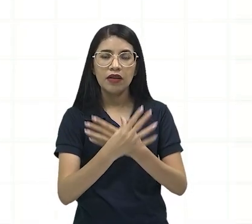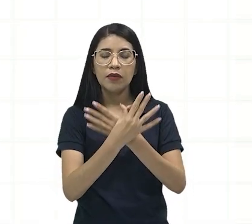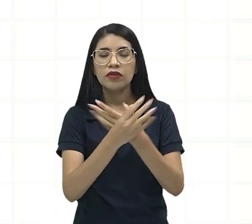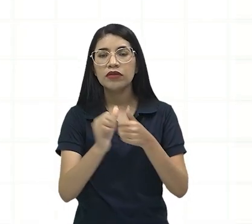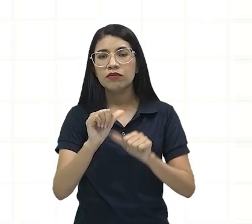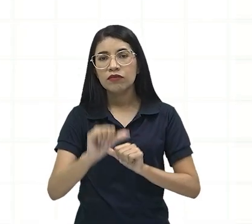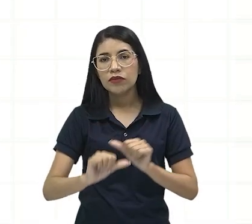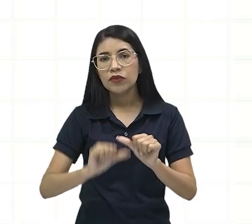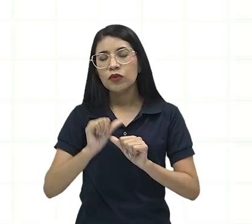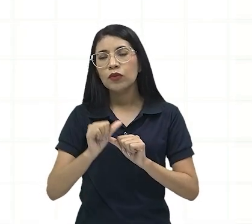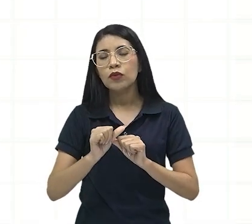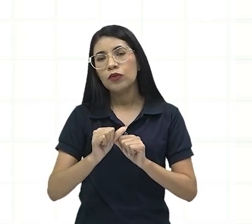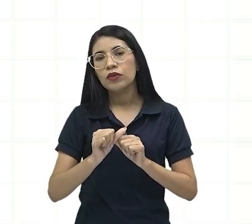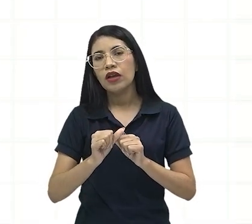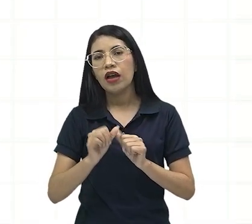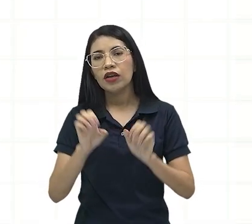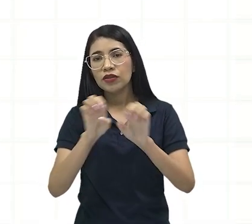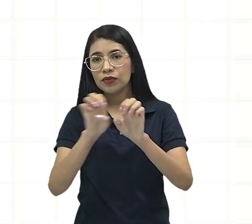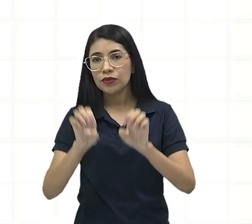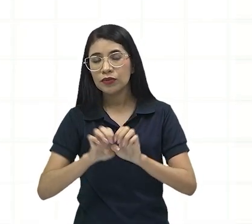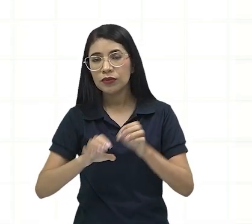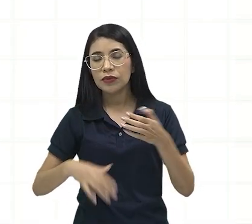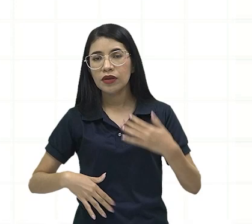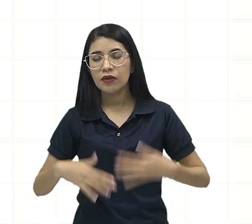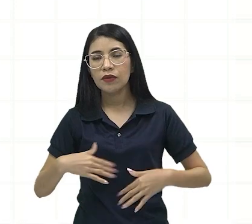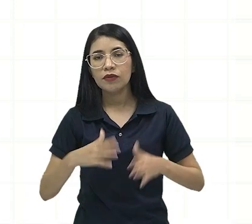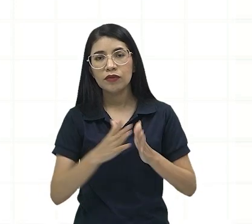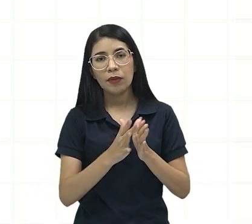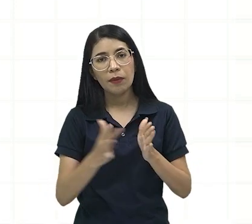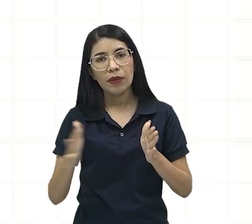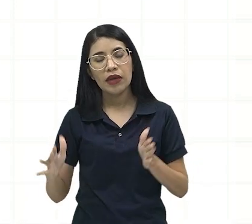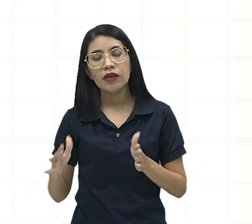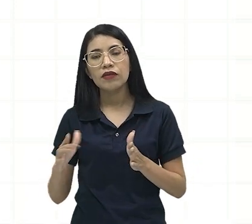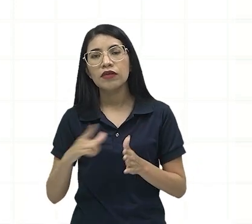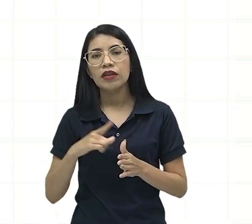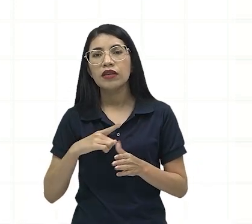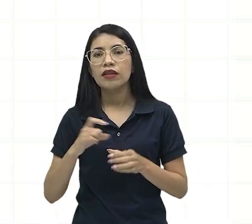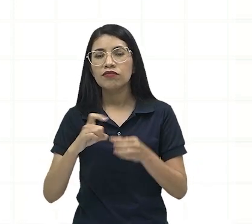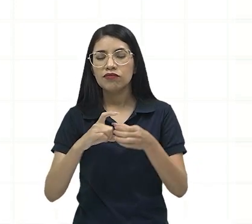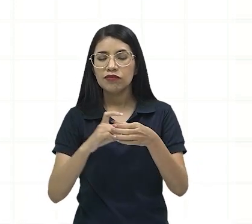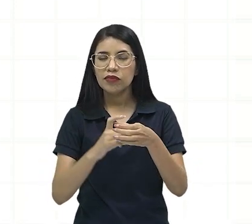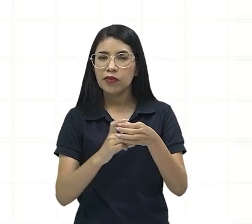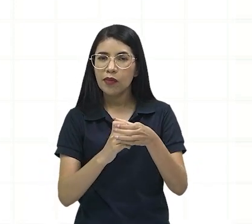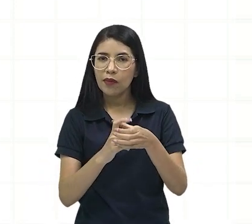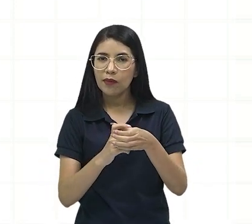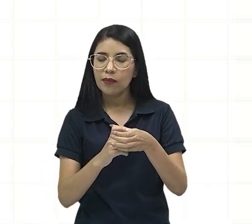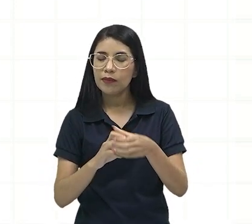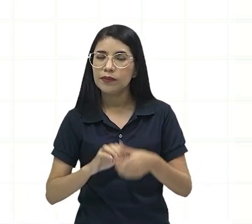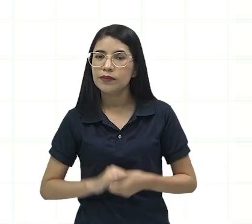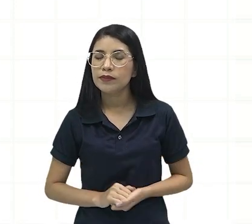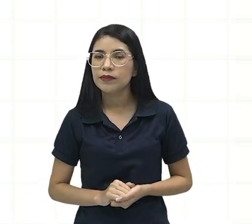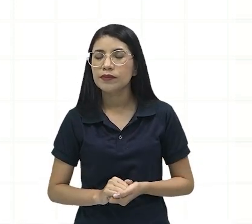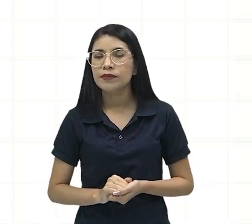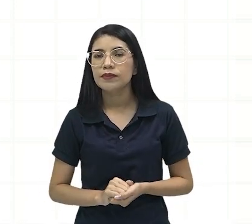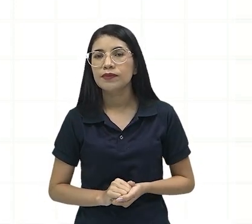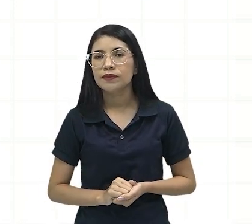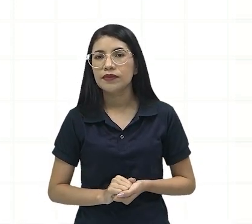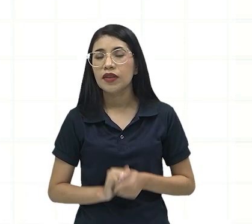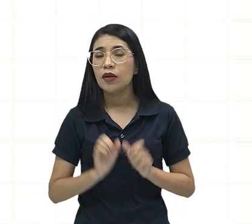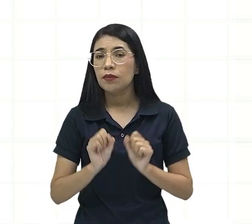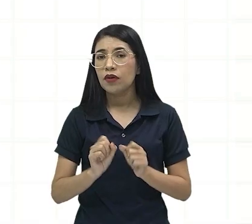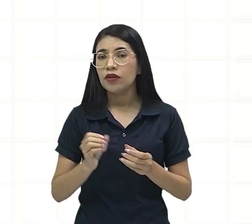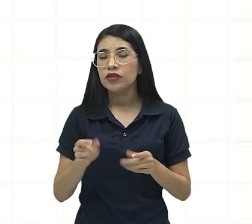forma durante esse desenvolvimento do estágio embrionário desse organismo. Então ele